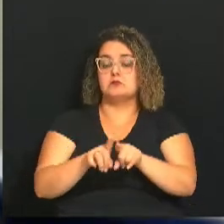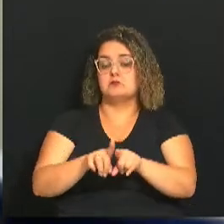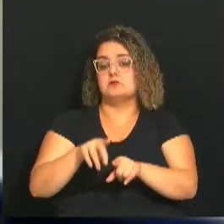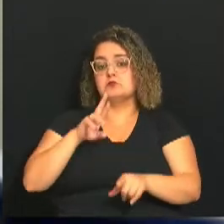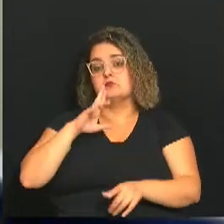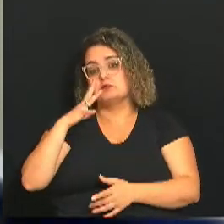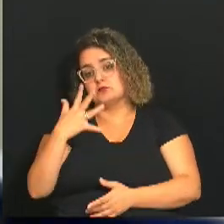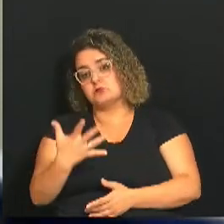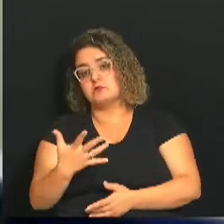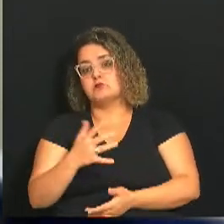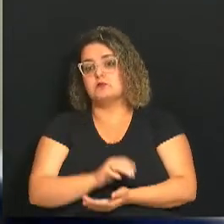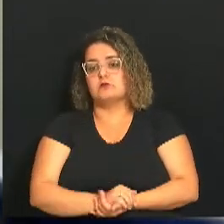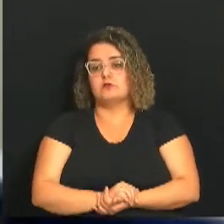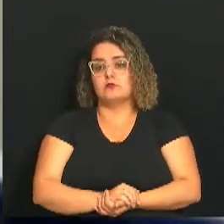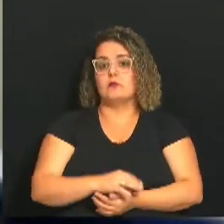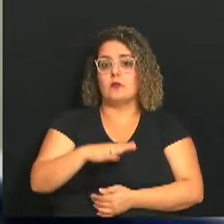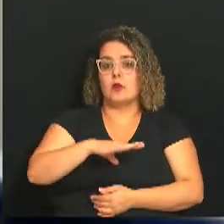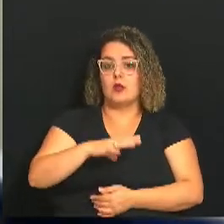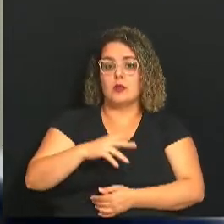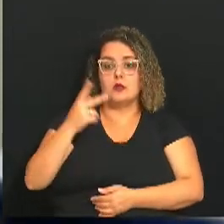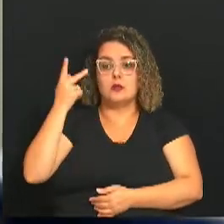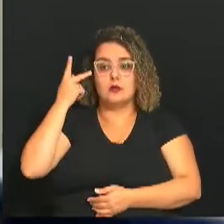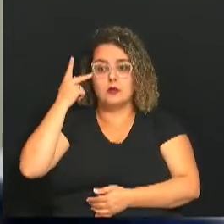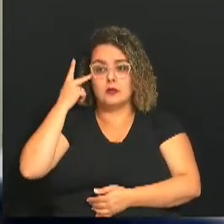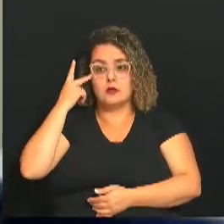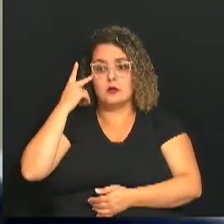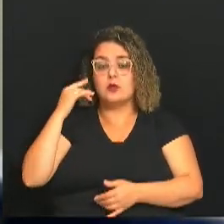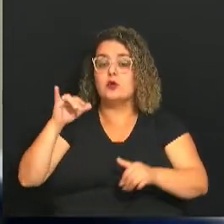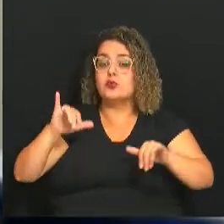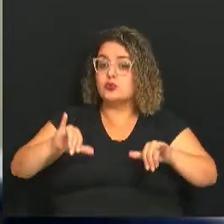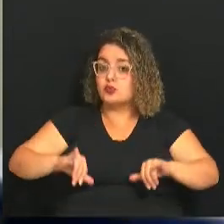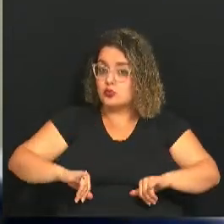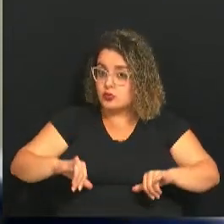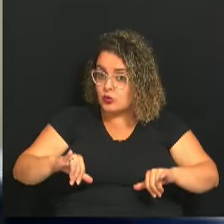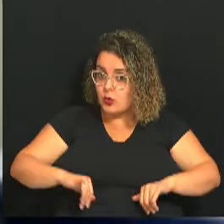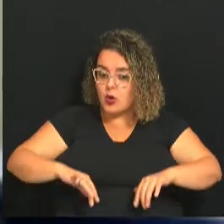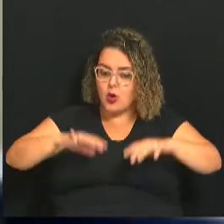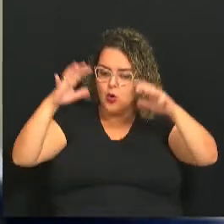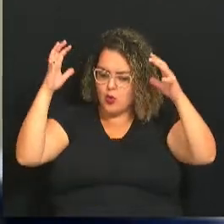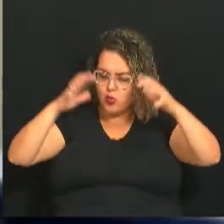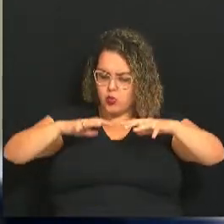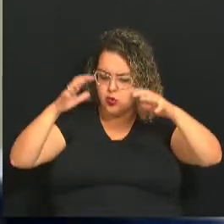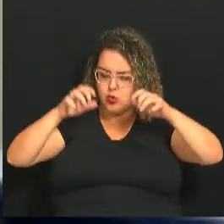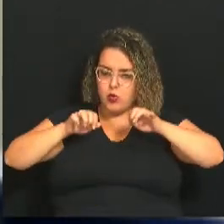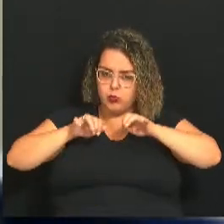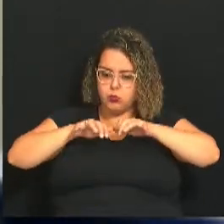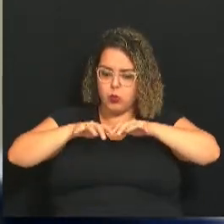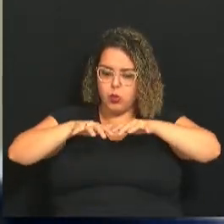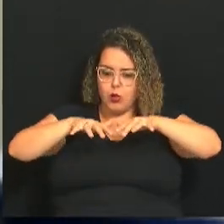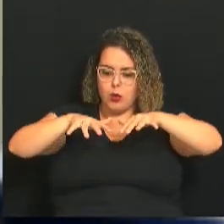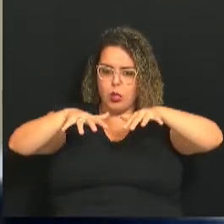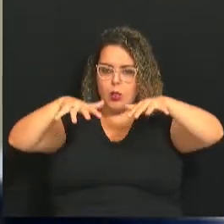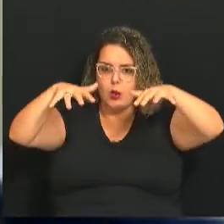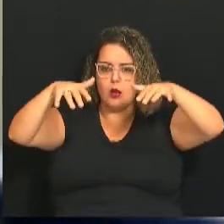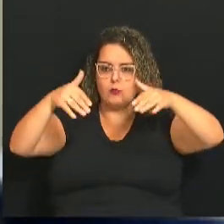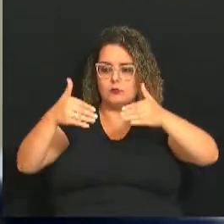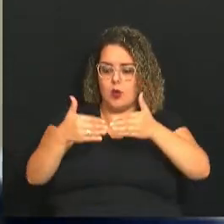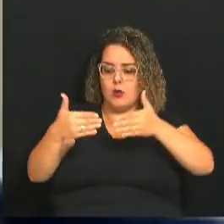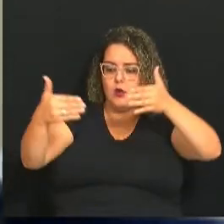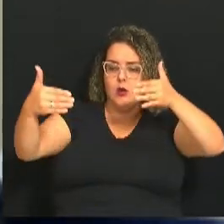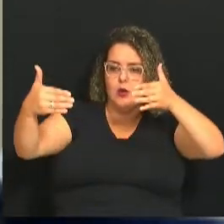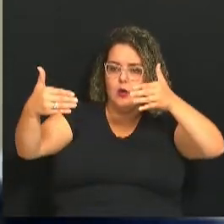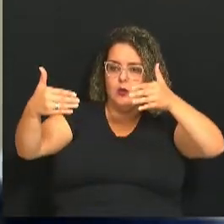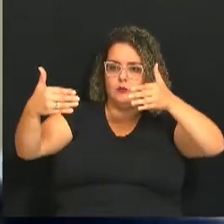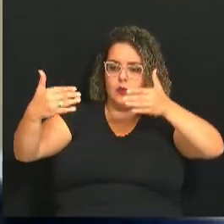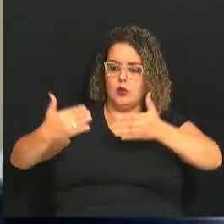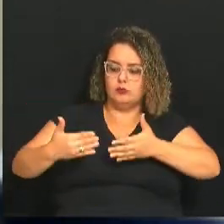A cidade de São Paulo é uma cidade que sofria muito com enchentes e foram feitos os bolsões de contenção.